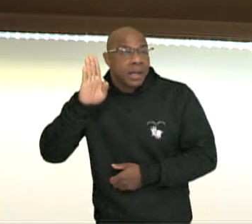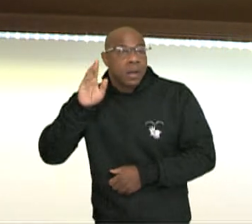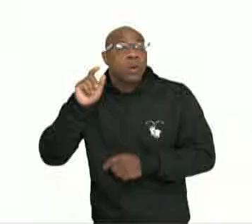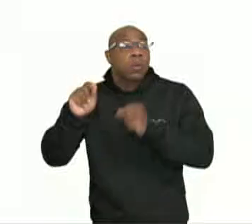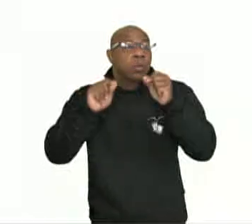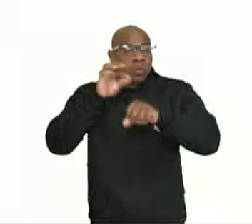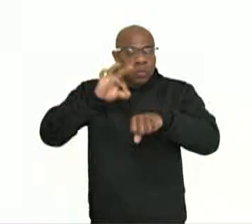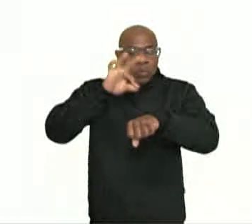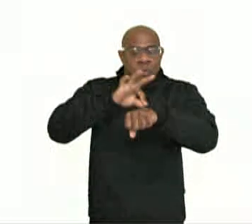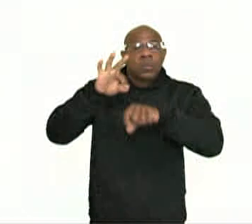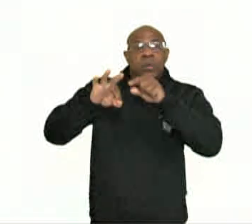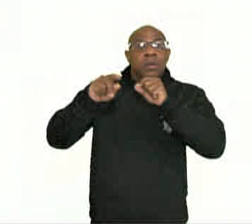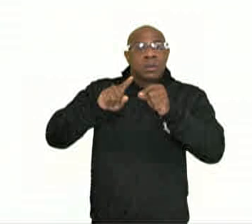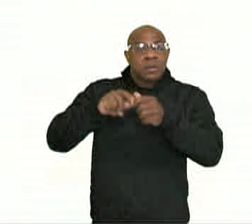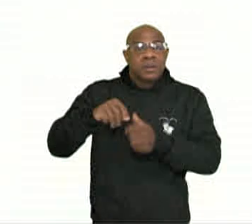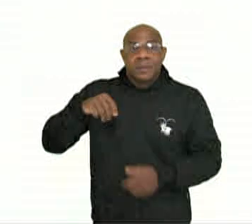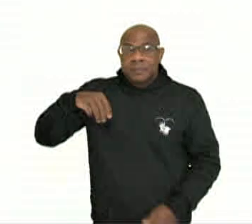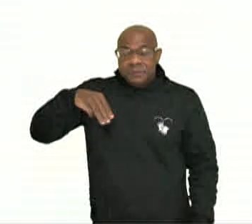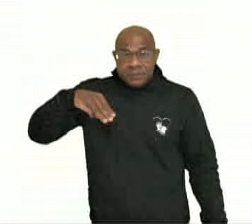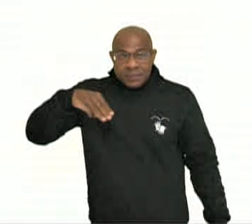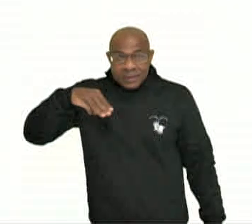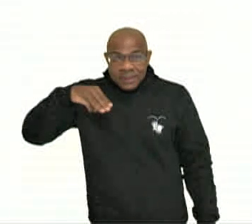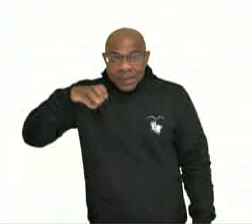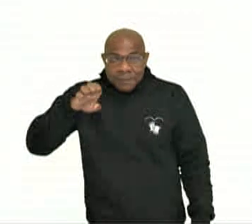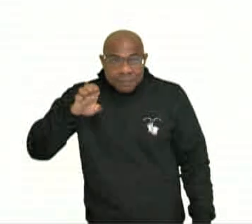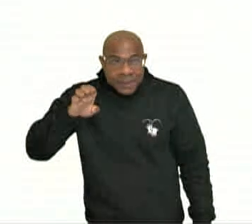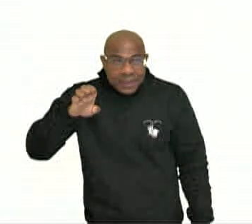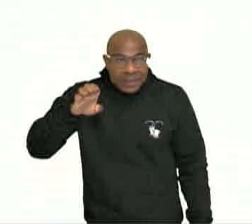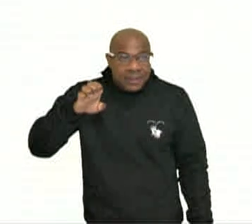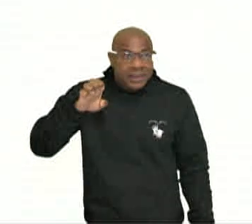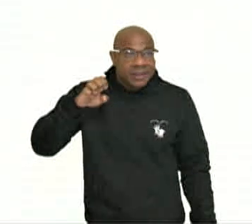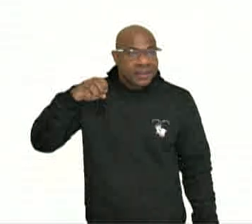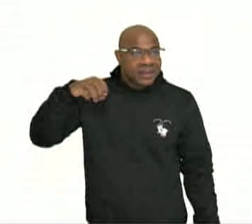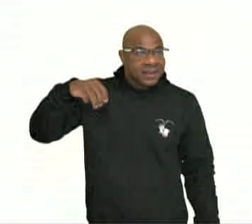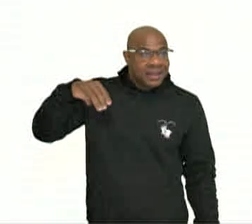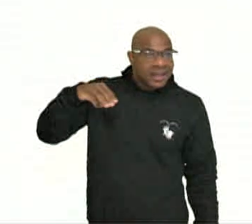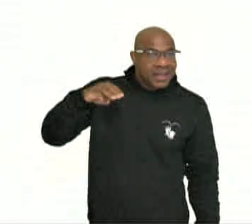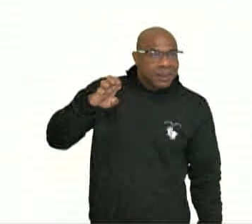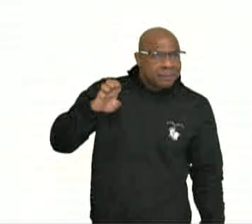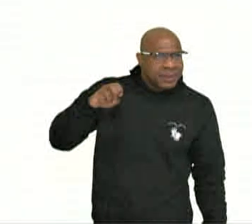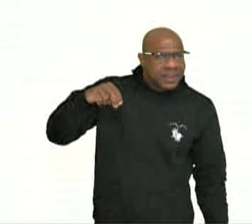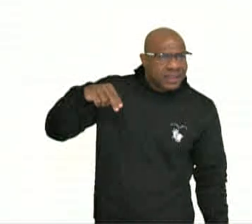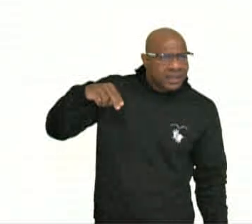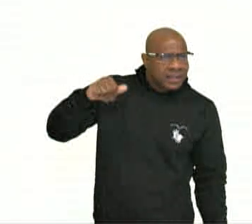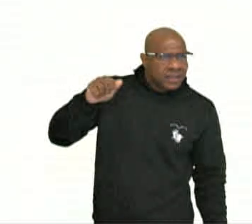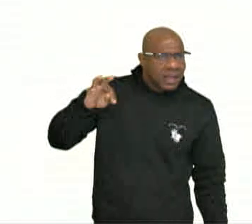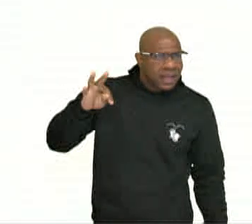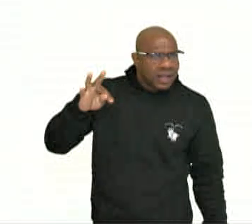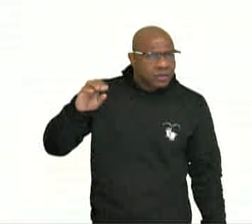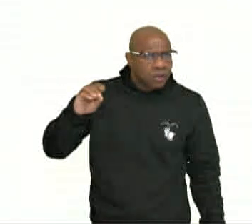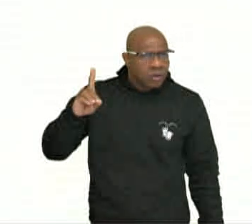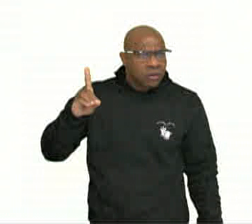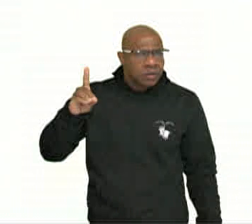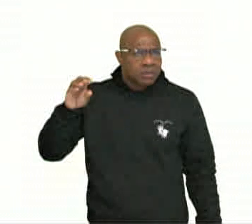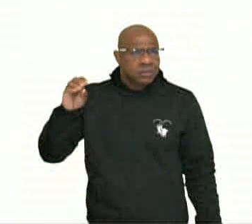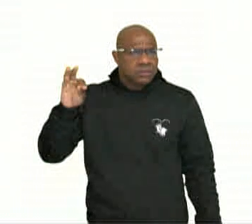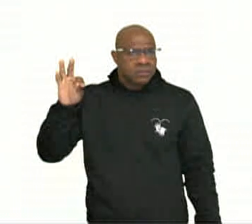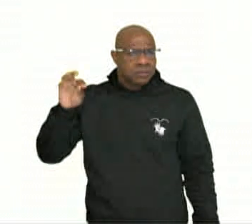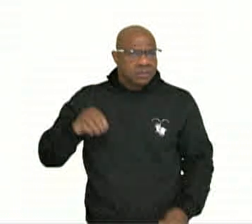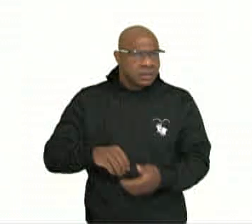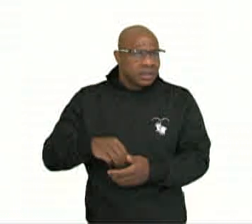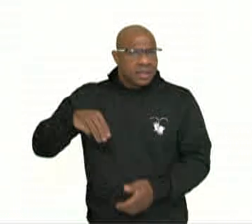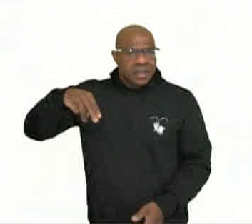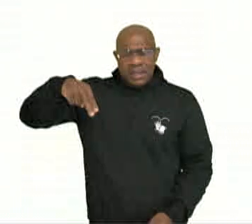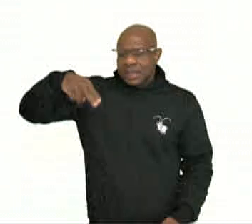causador da doença é o nematóide, né? O Bancroft, e o vetor é um mosquito chamado Culex. Então,